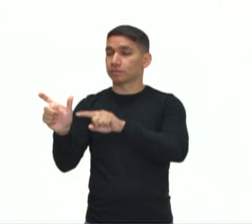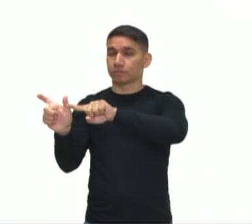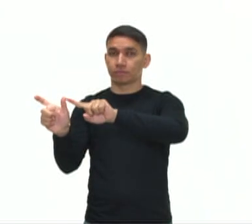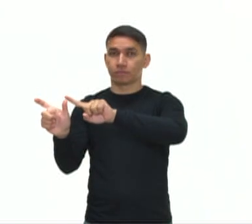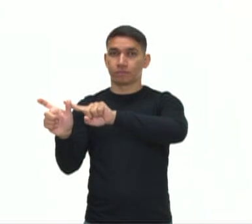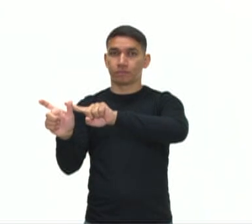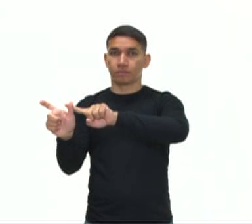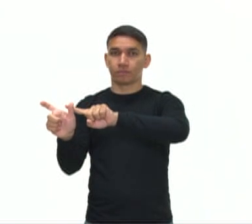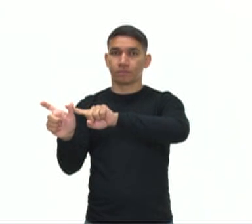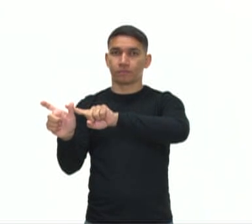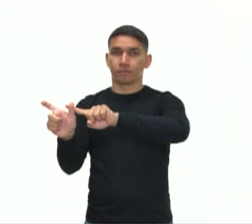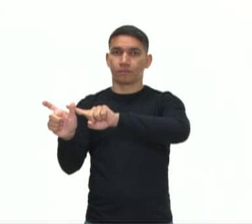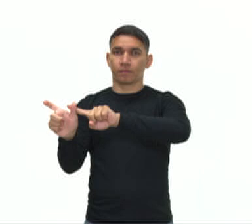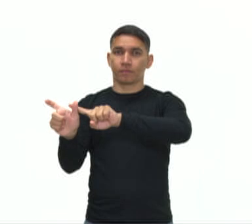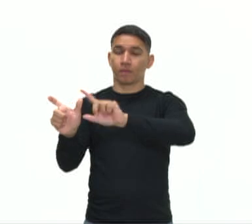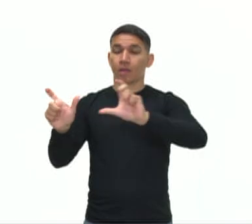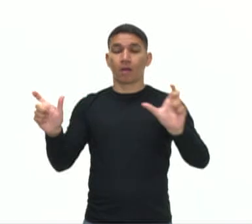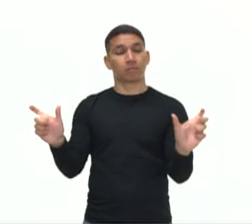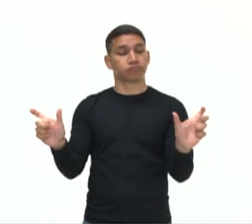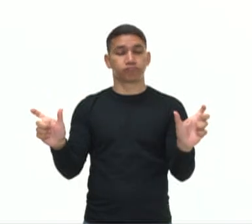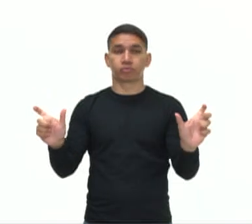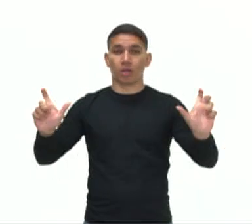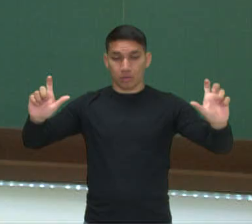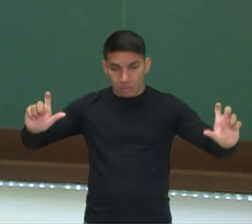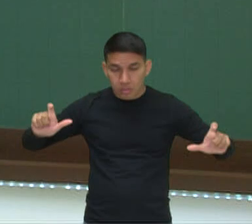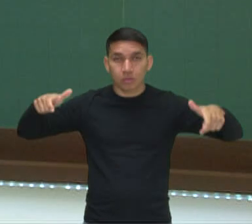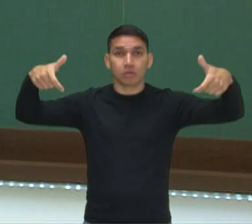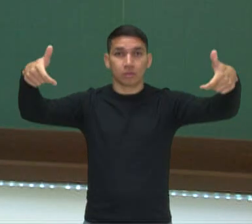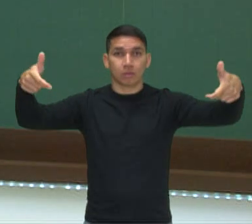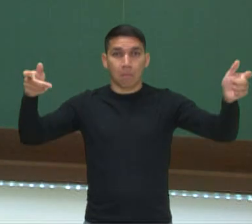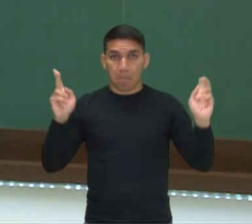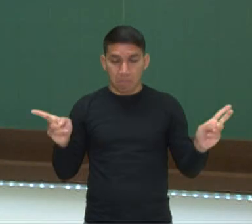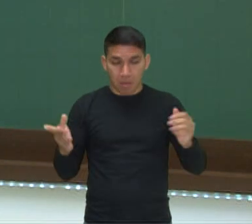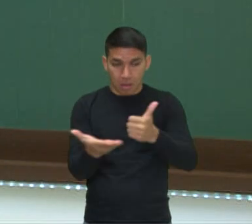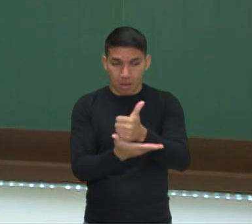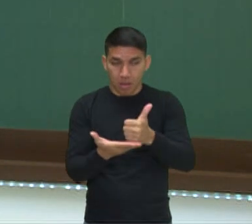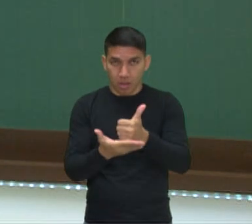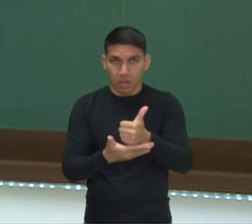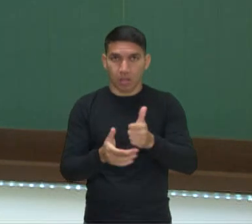propriedade da potência, da multiplicação de potências de mesma